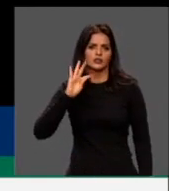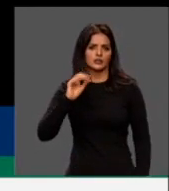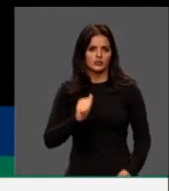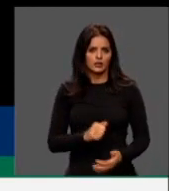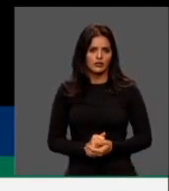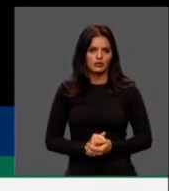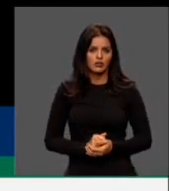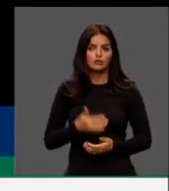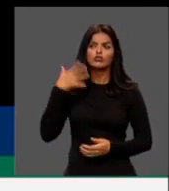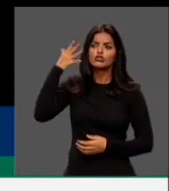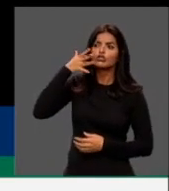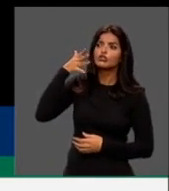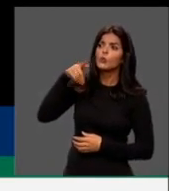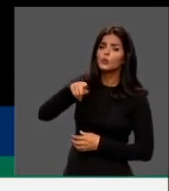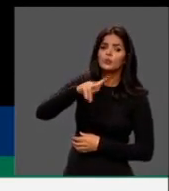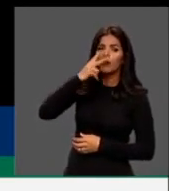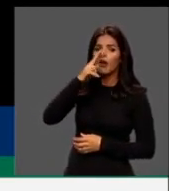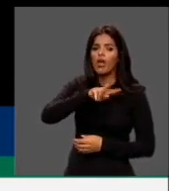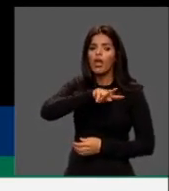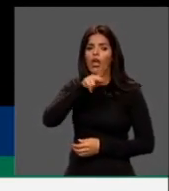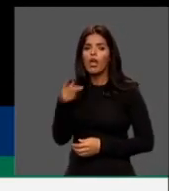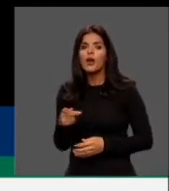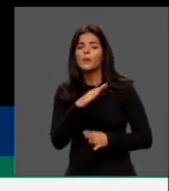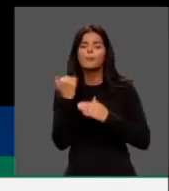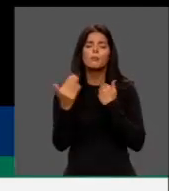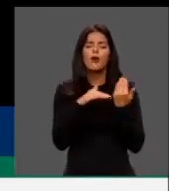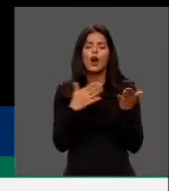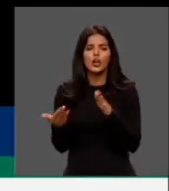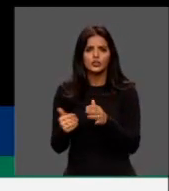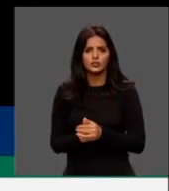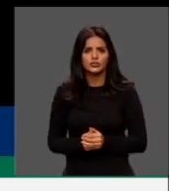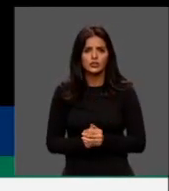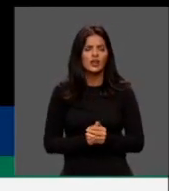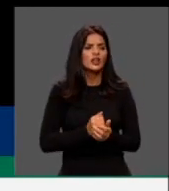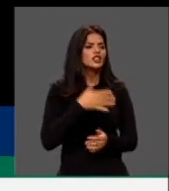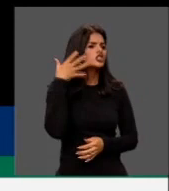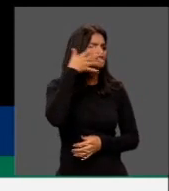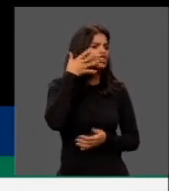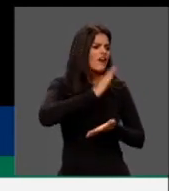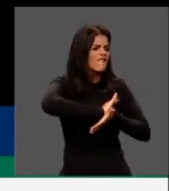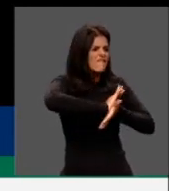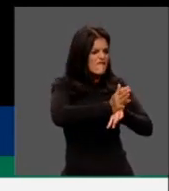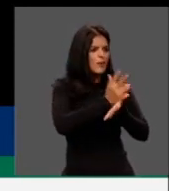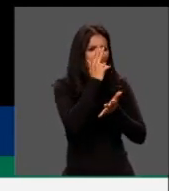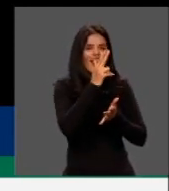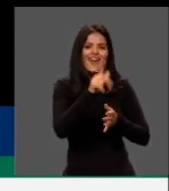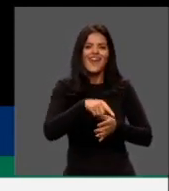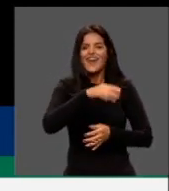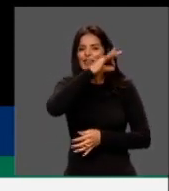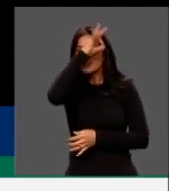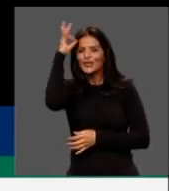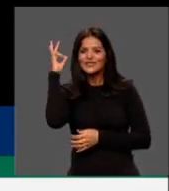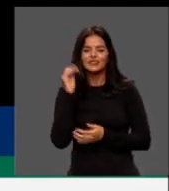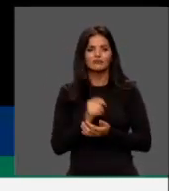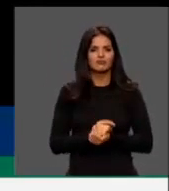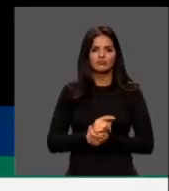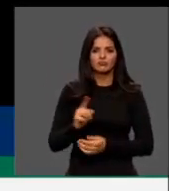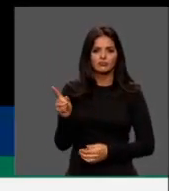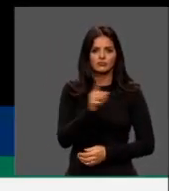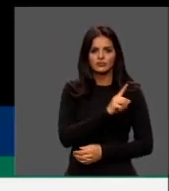tantas mortes, não é? Porque o discurso ele não tem inocência, o discurso racista ele acaba por se transformar em balas,